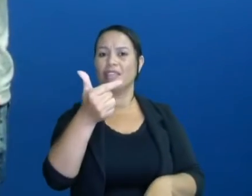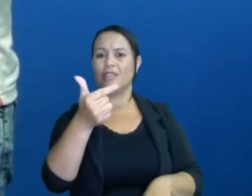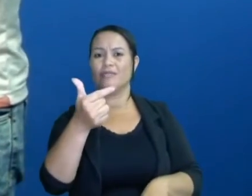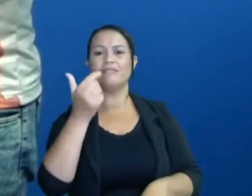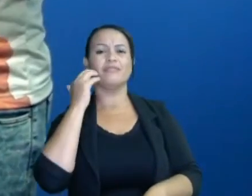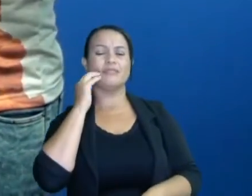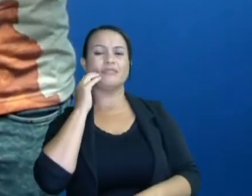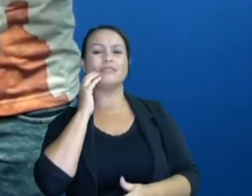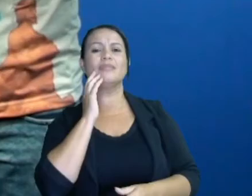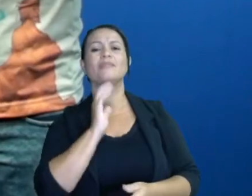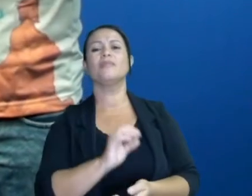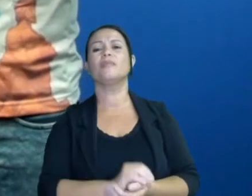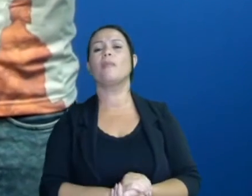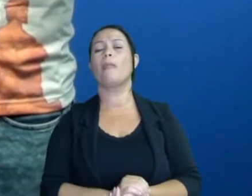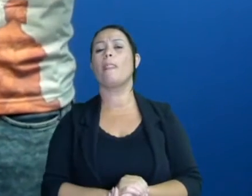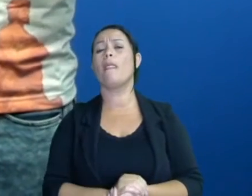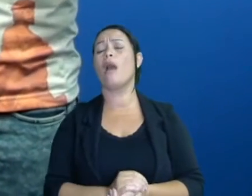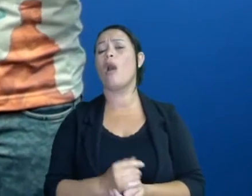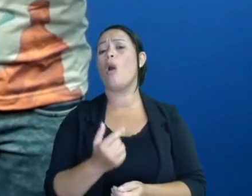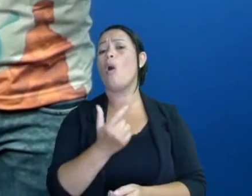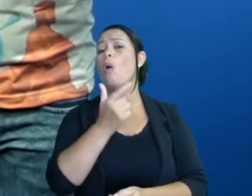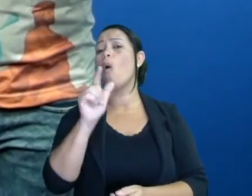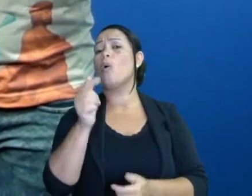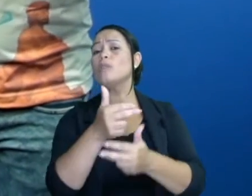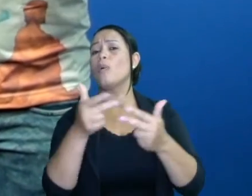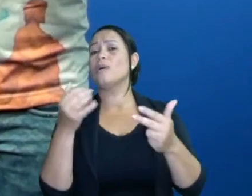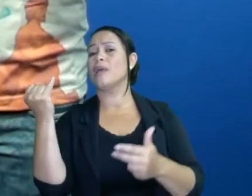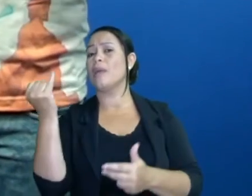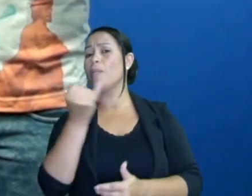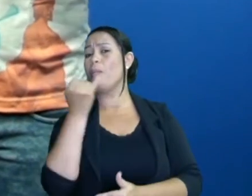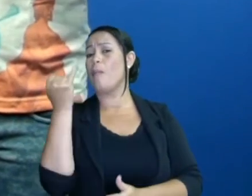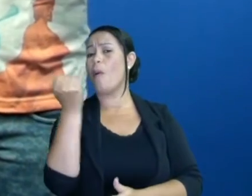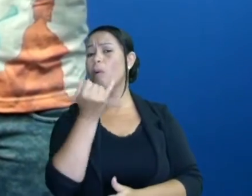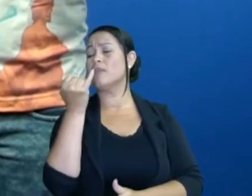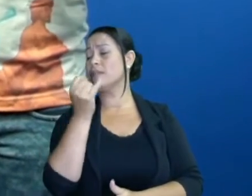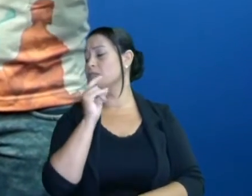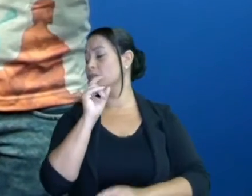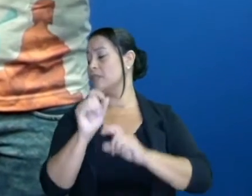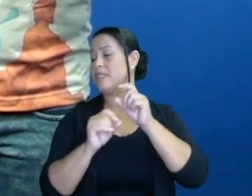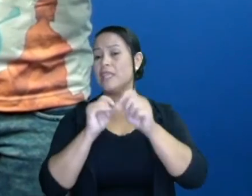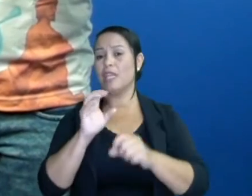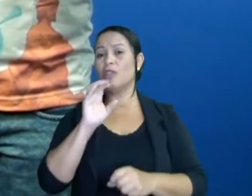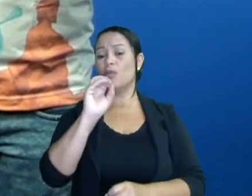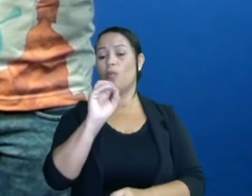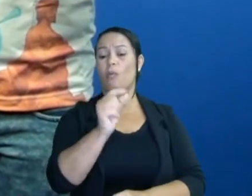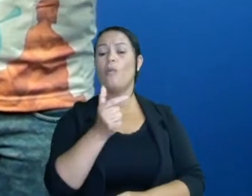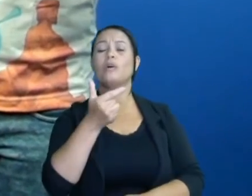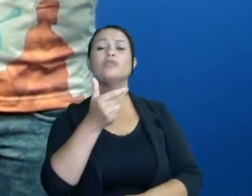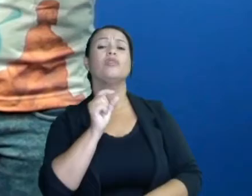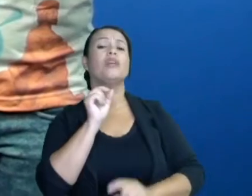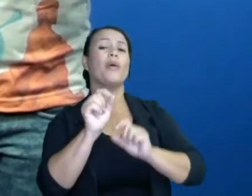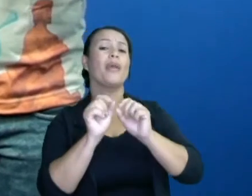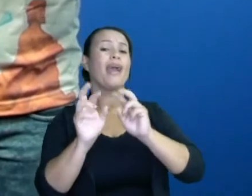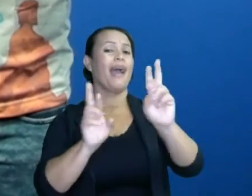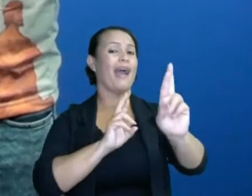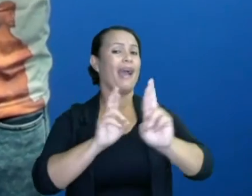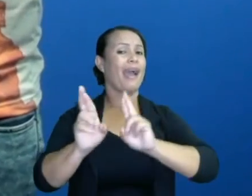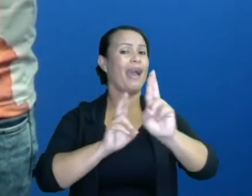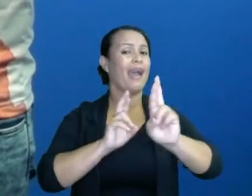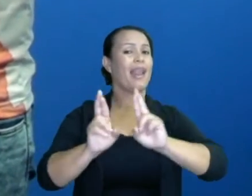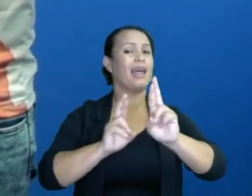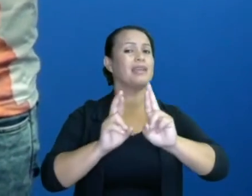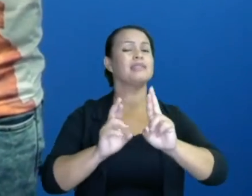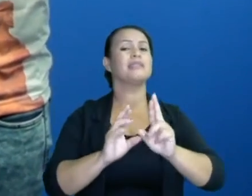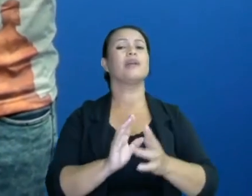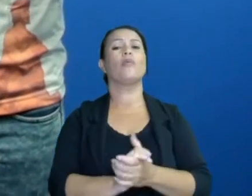carbônico. Outro fator importantíssimo do oxigênio é a sua relação